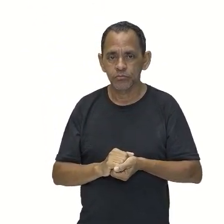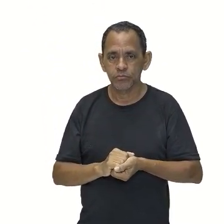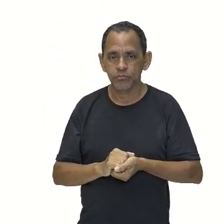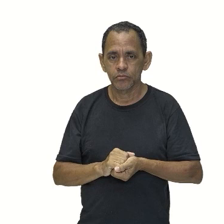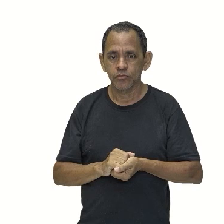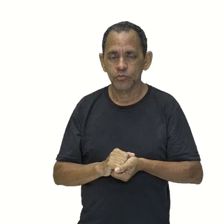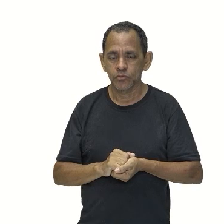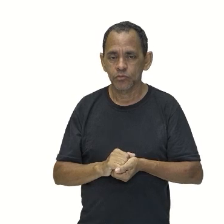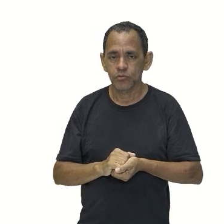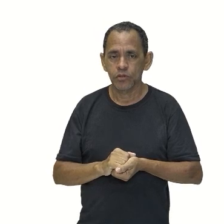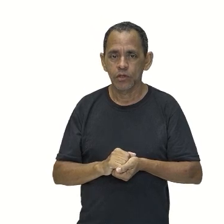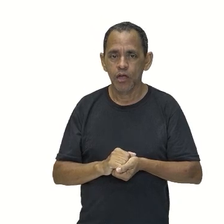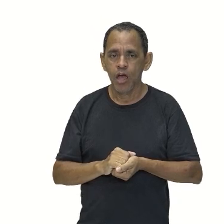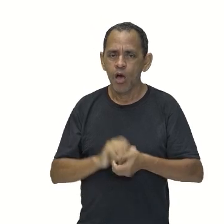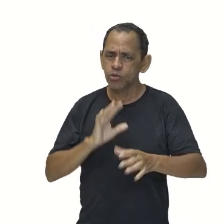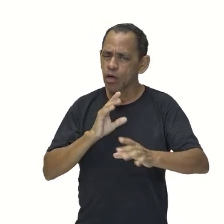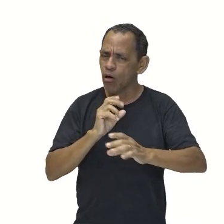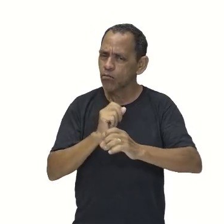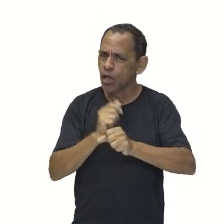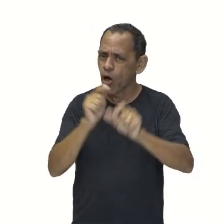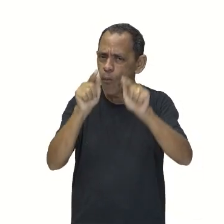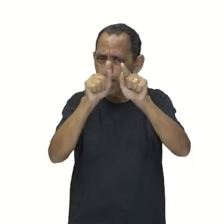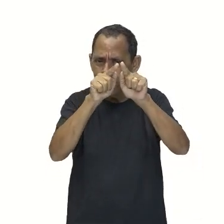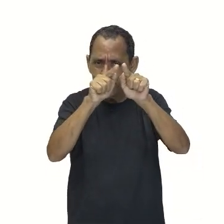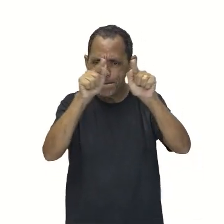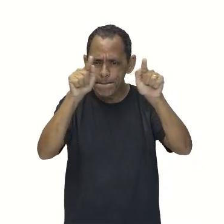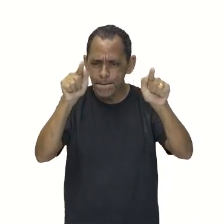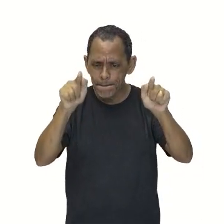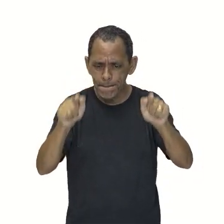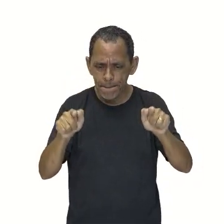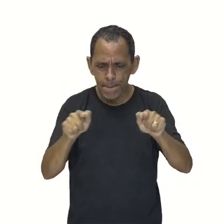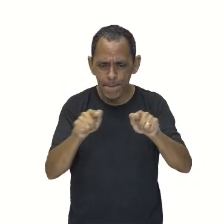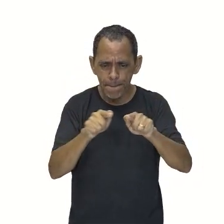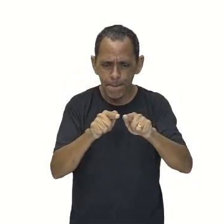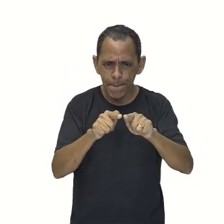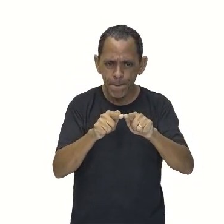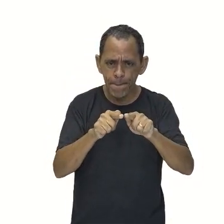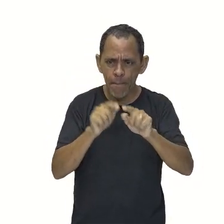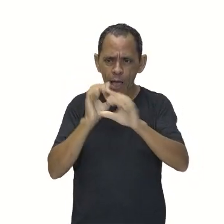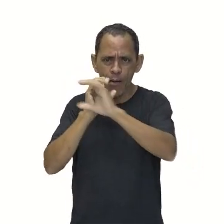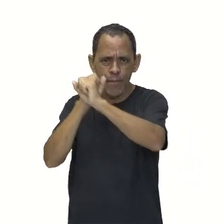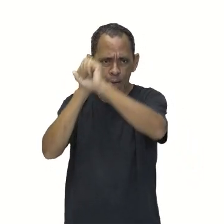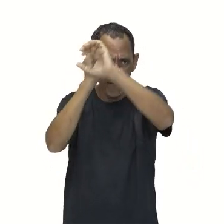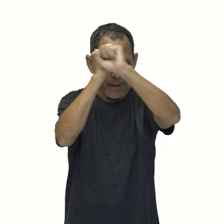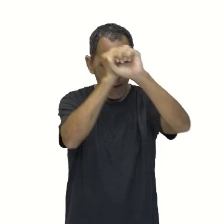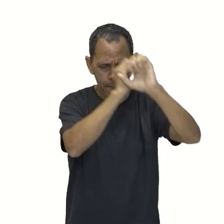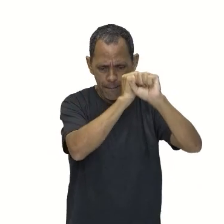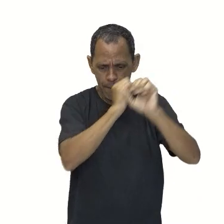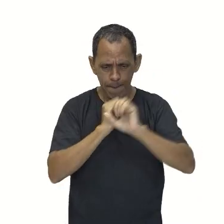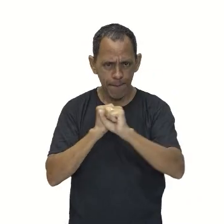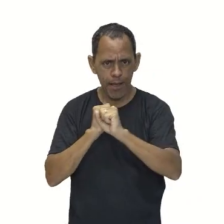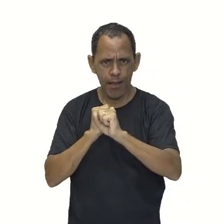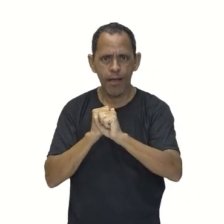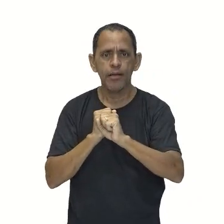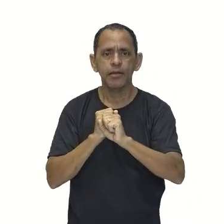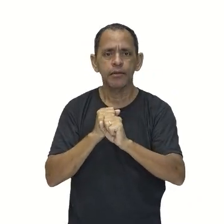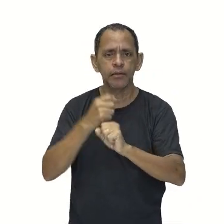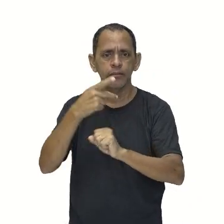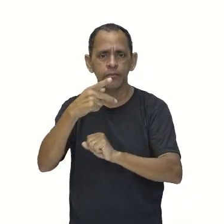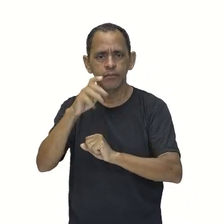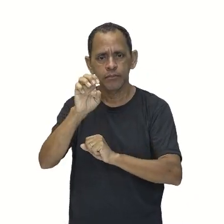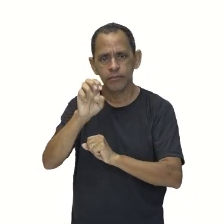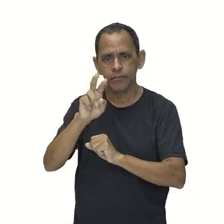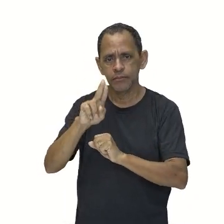perímetro desse quadrado, certo? O perímetro dele, que era a expressão do perímetro, ó,